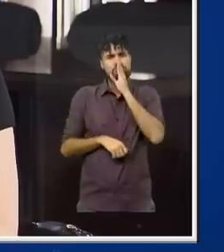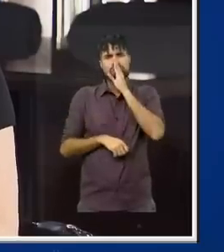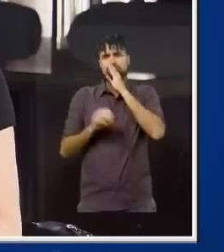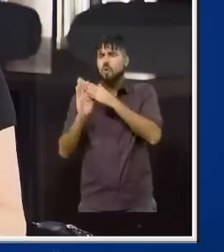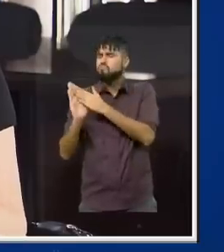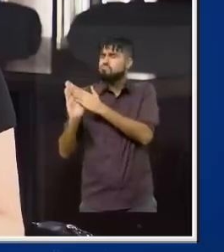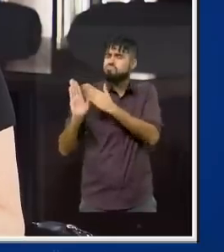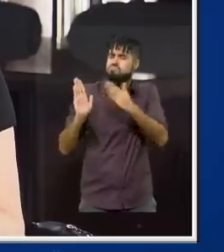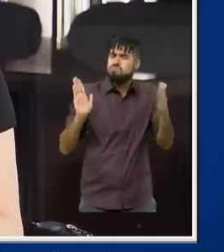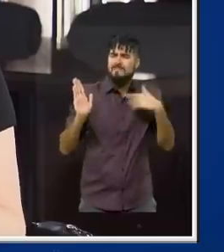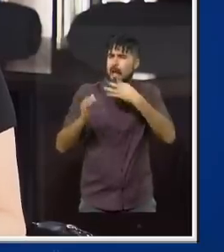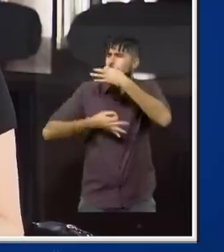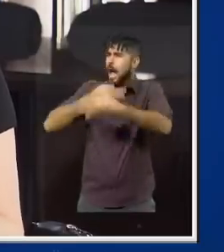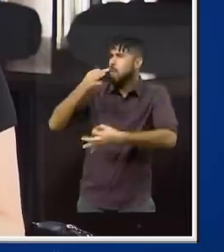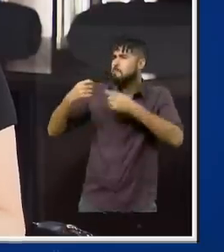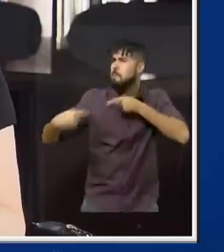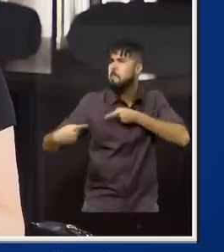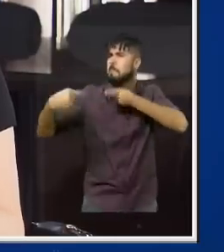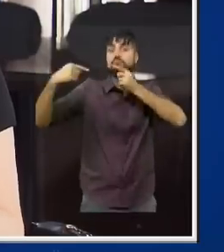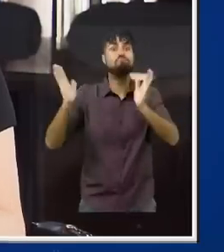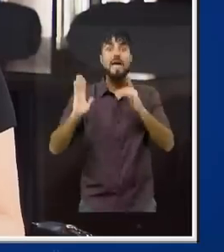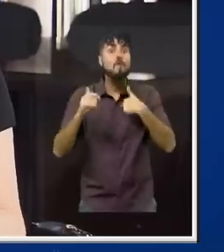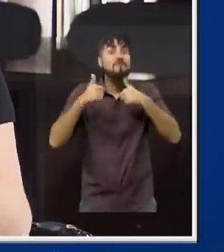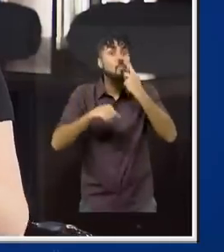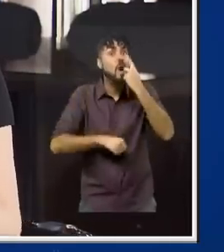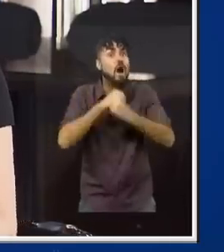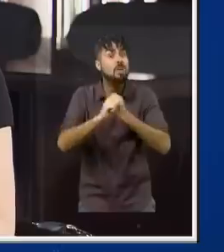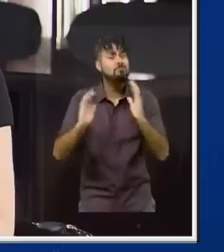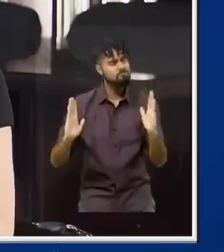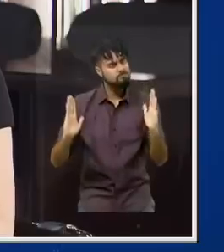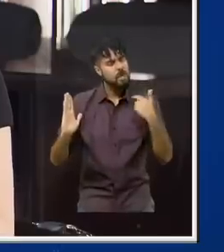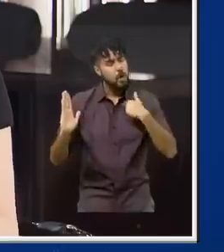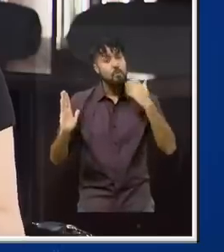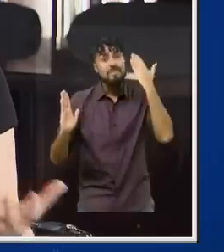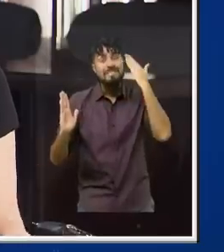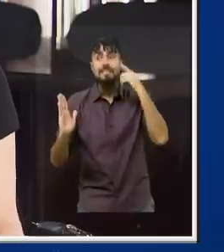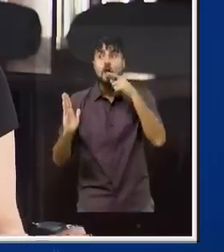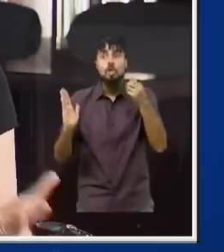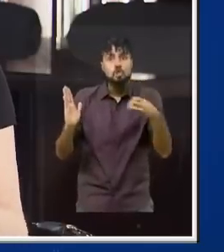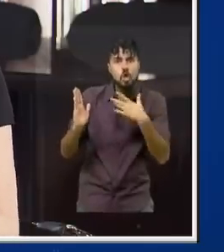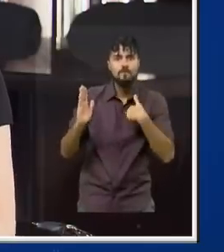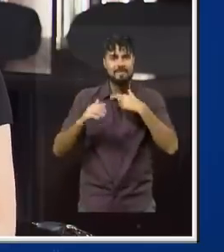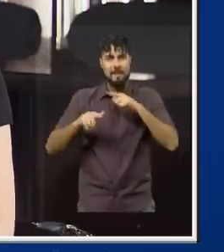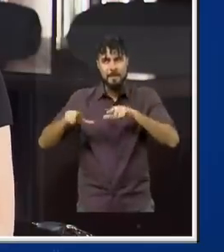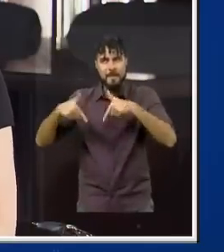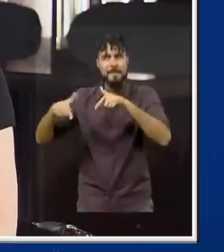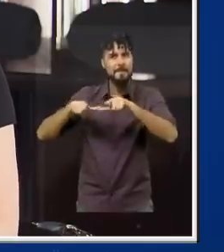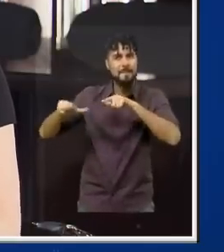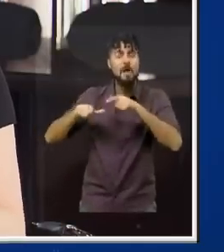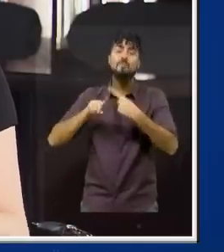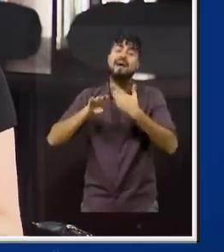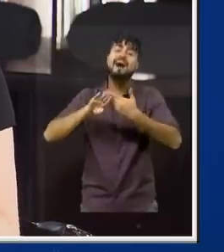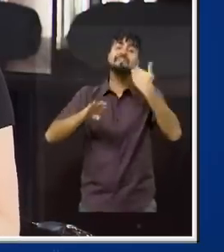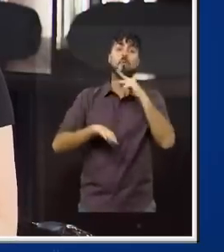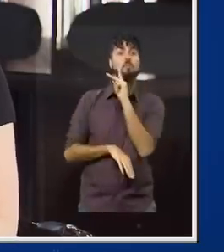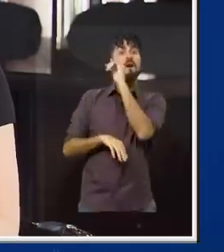por homens como Senador Omar Aziz Renan Calheiros e a Senadora Simone tebet ficou em absoluto silêncio